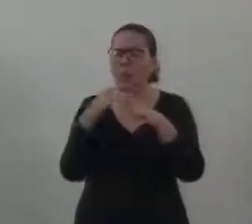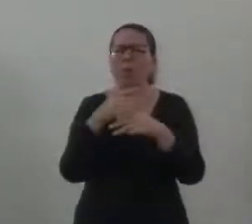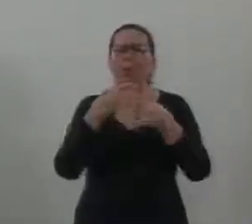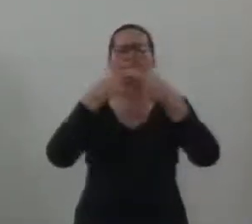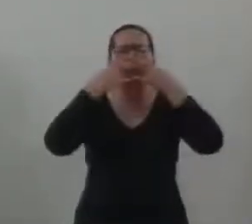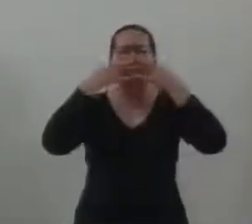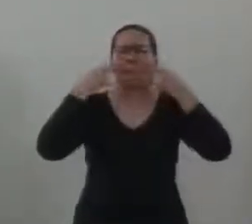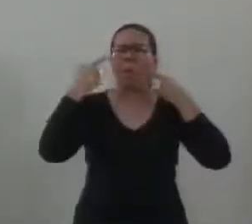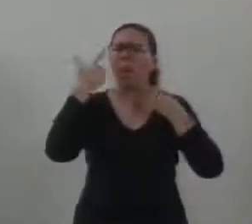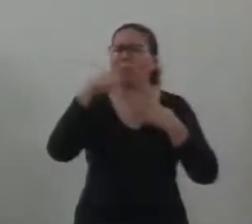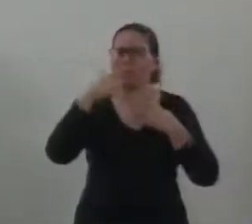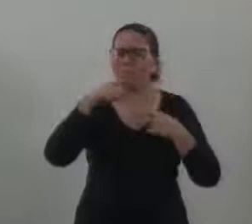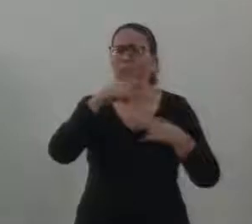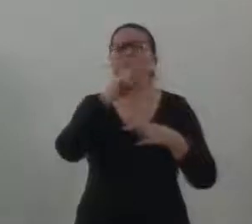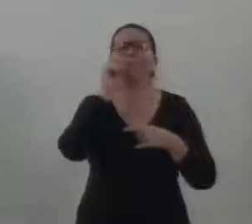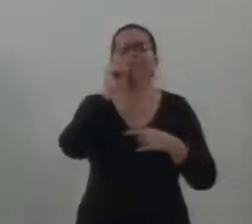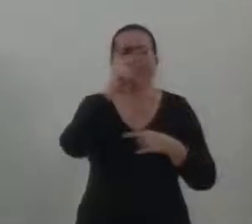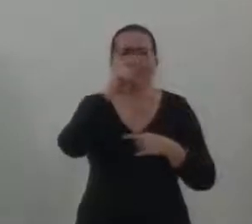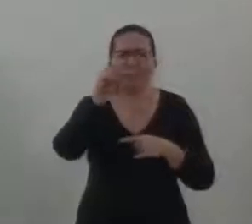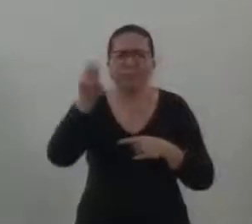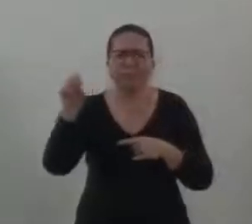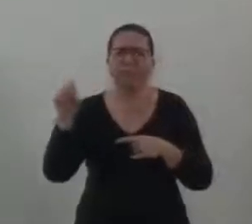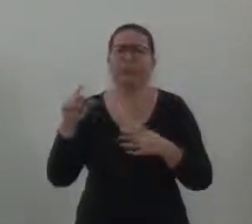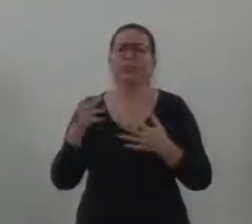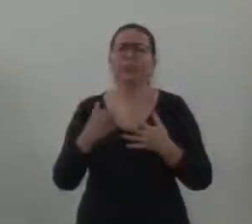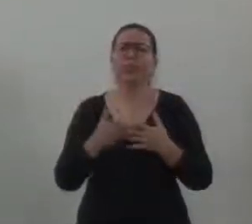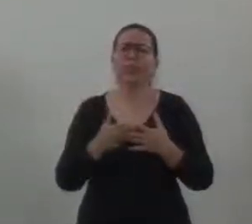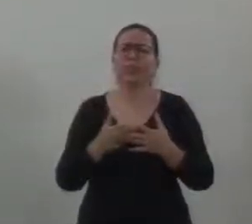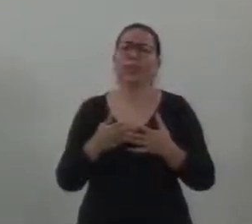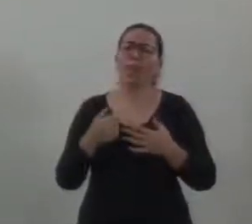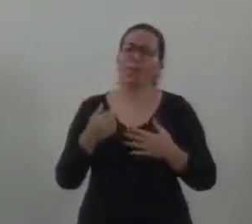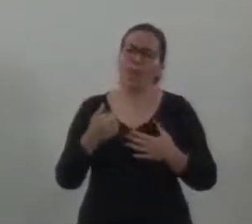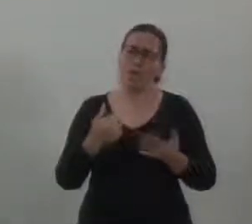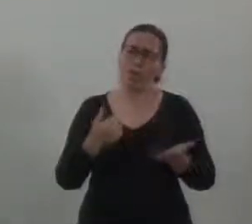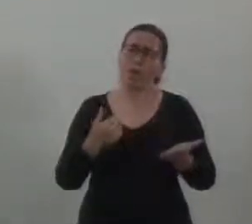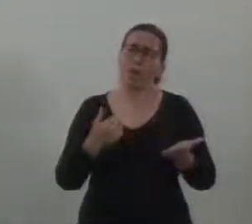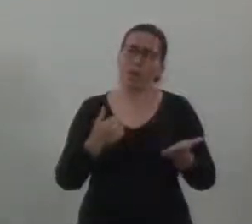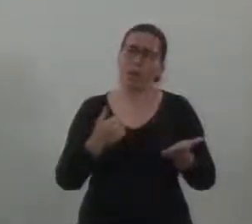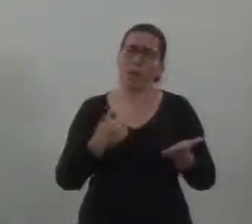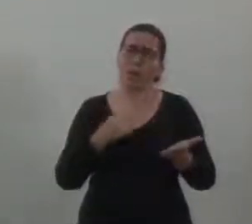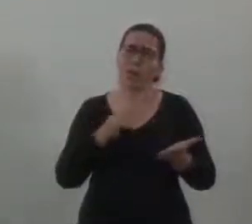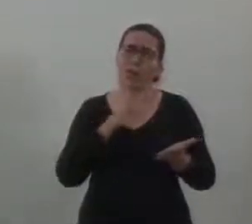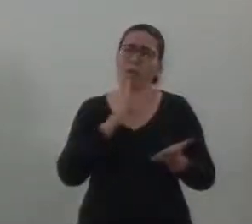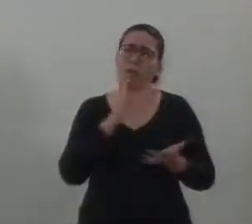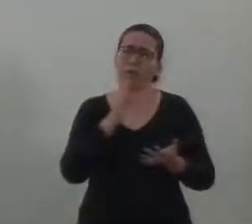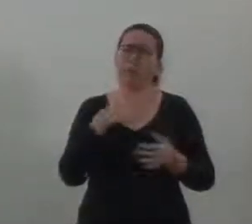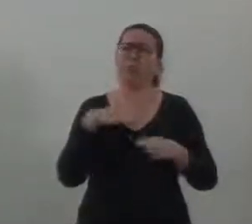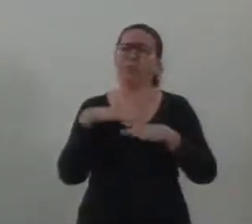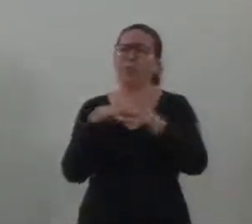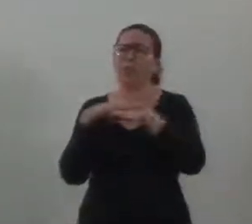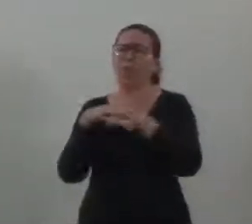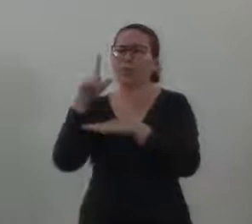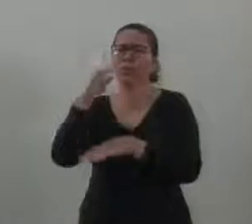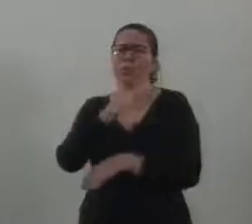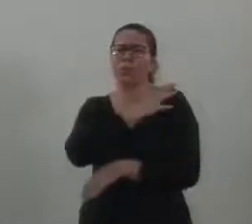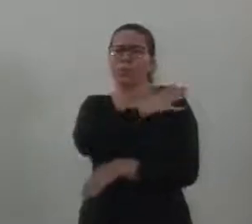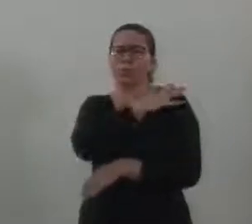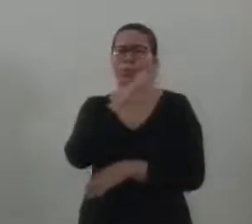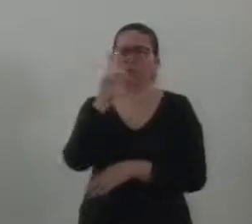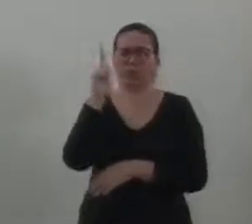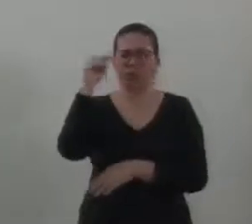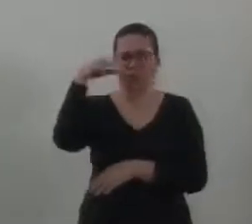máscara. E aí eu tenho tomado a liberdade, né? Eu falo direto ali com o comandante da guarda, o Cruz sempre tem